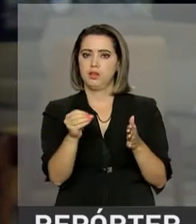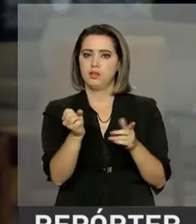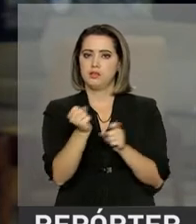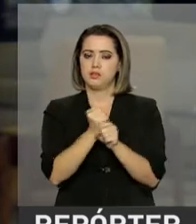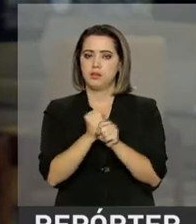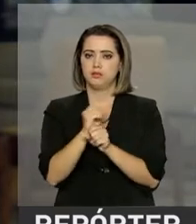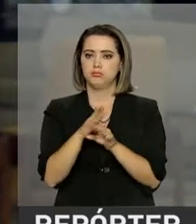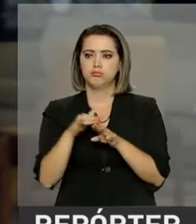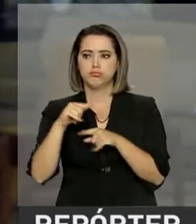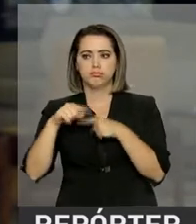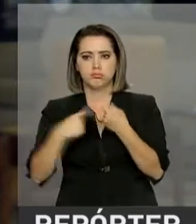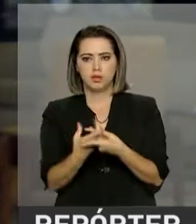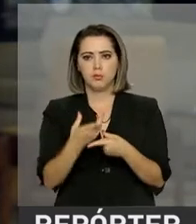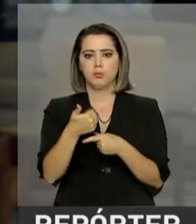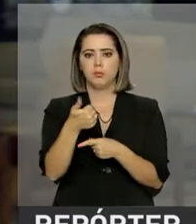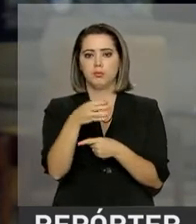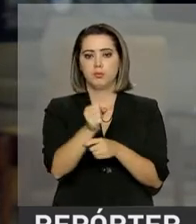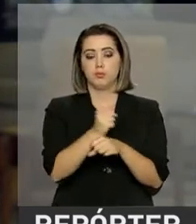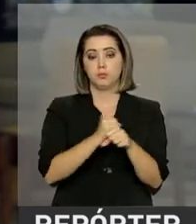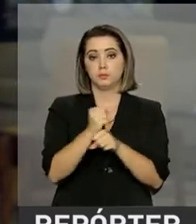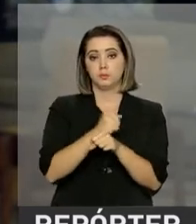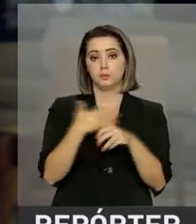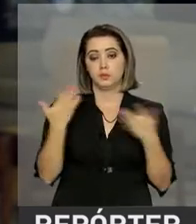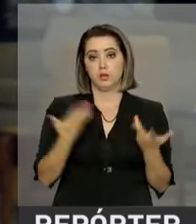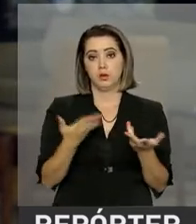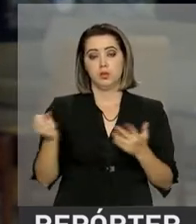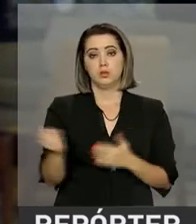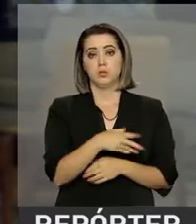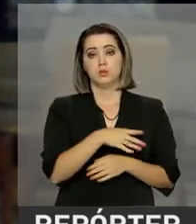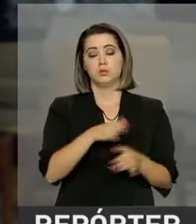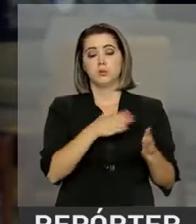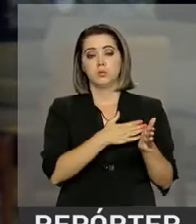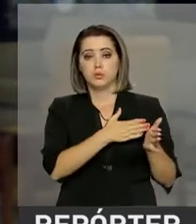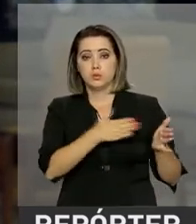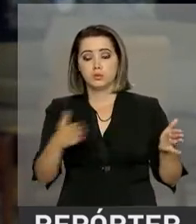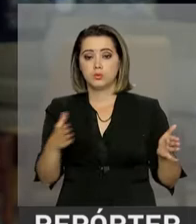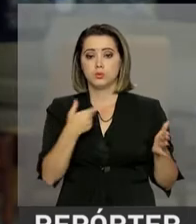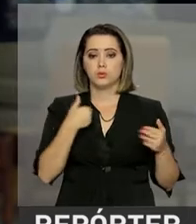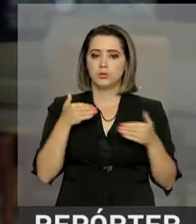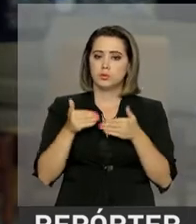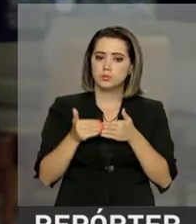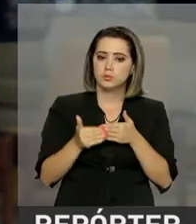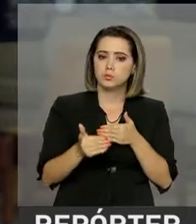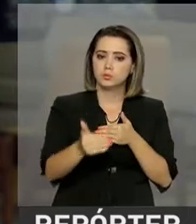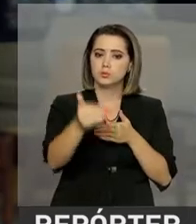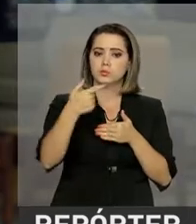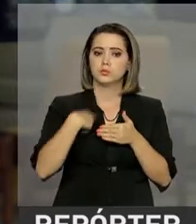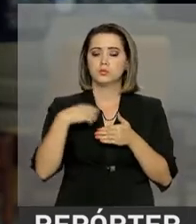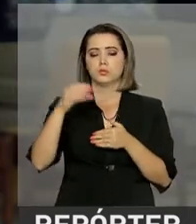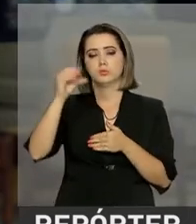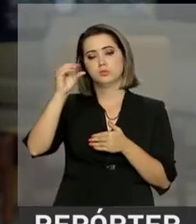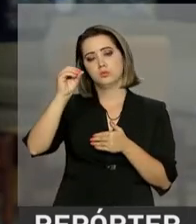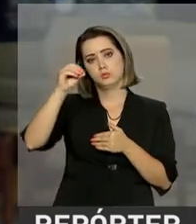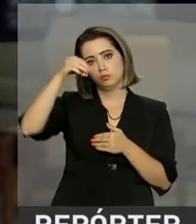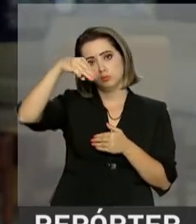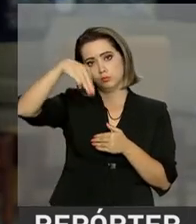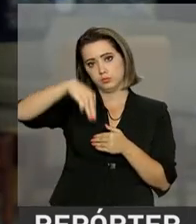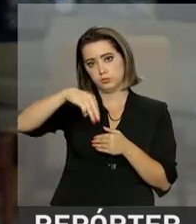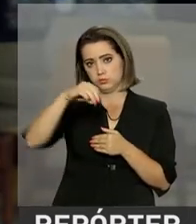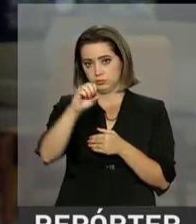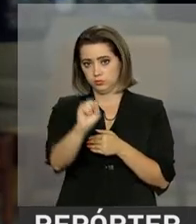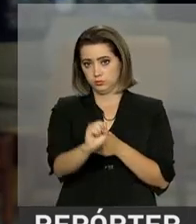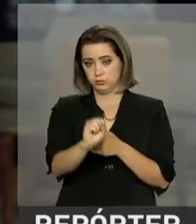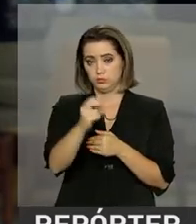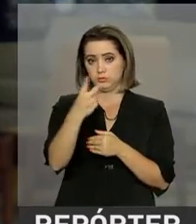uma dose e outra este novo procedimento do ministério da saúde segue uma recomendação da organização mundial da saúde